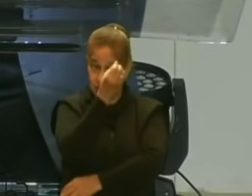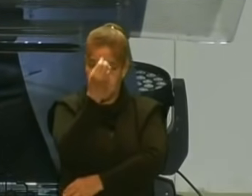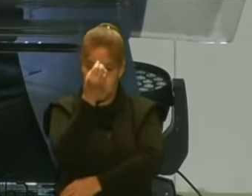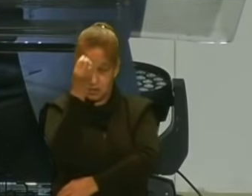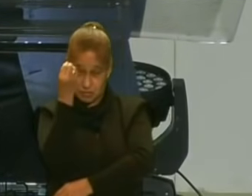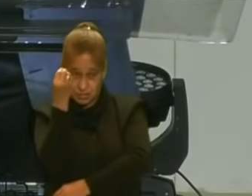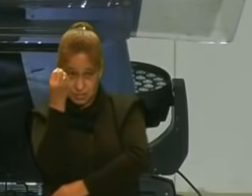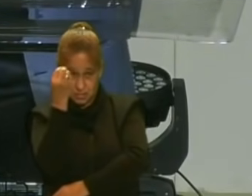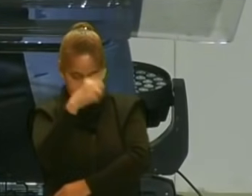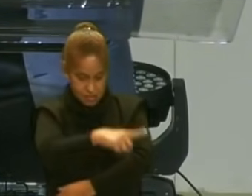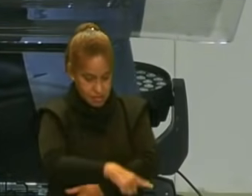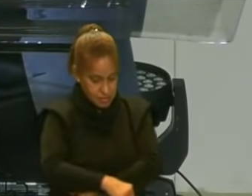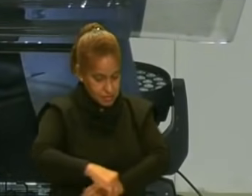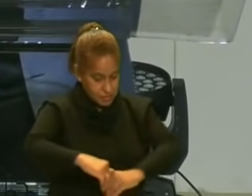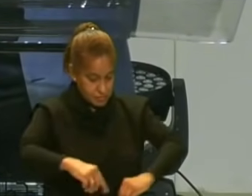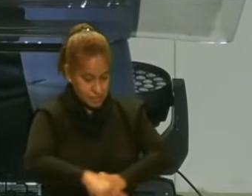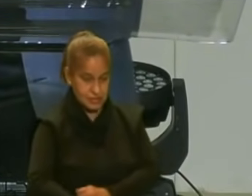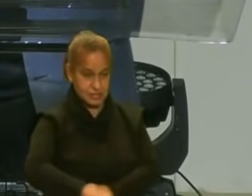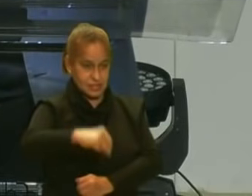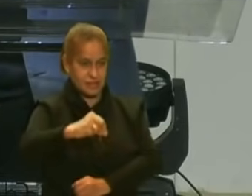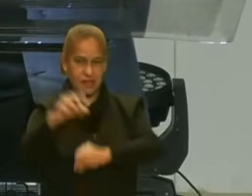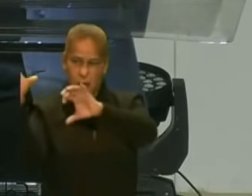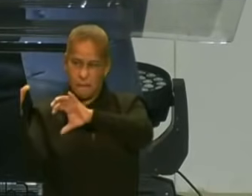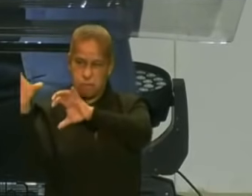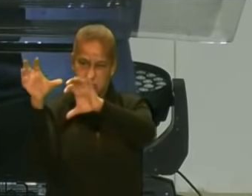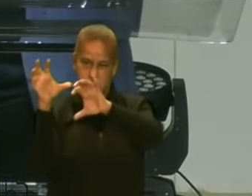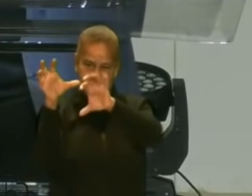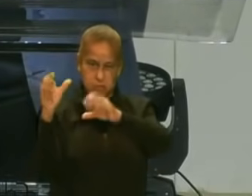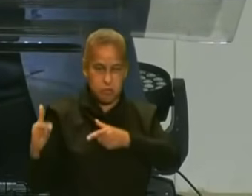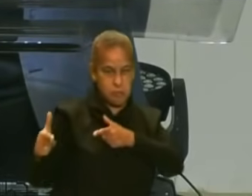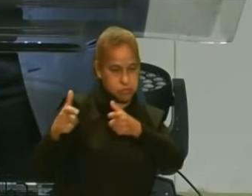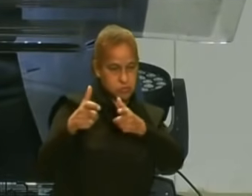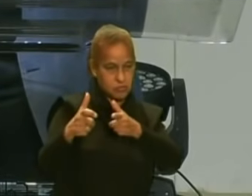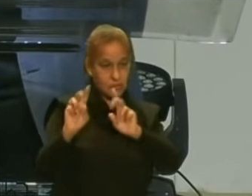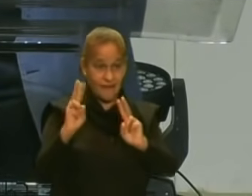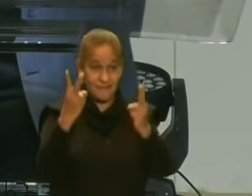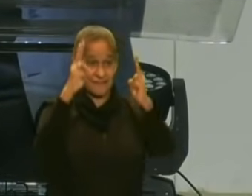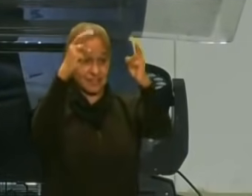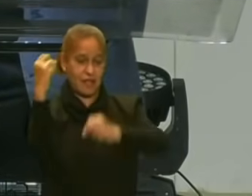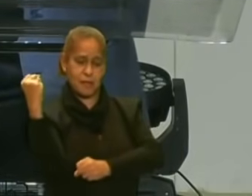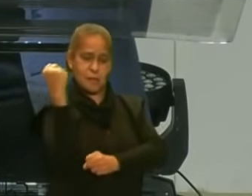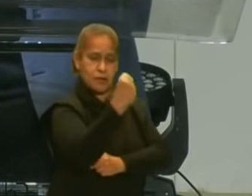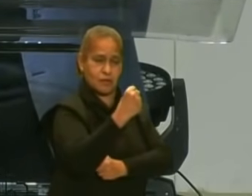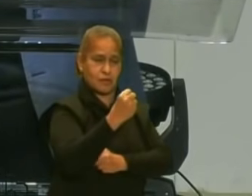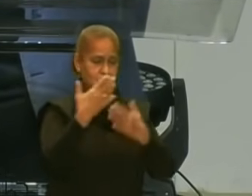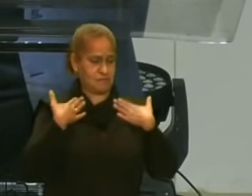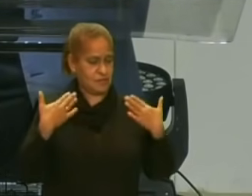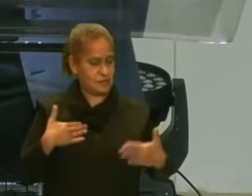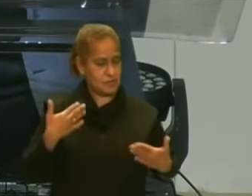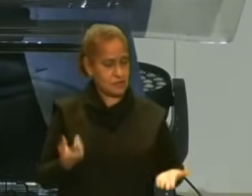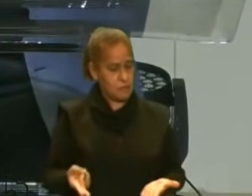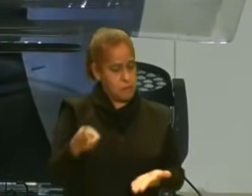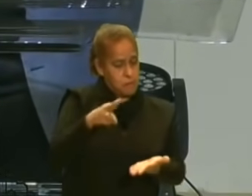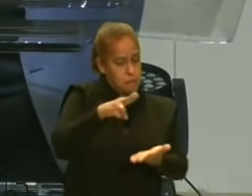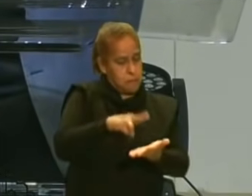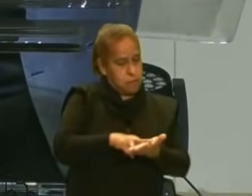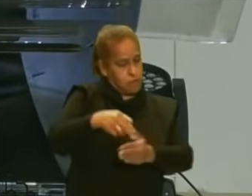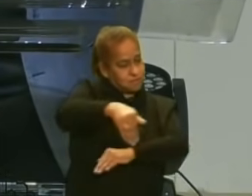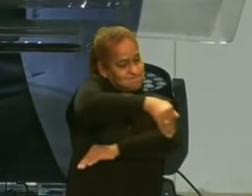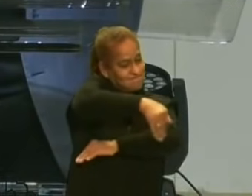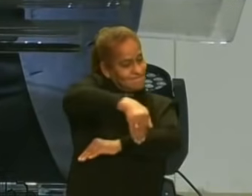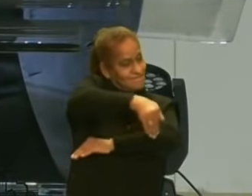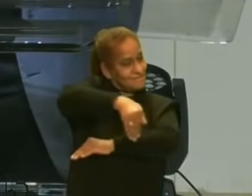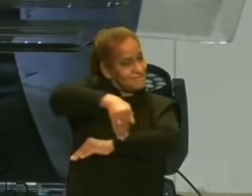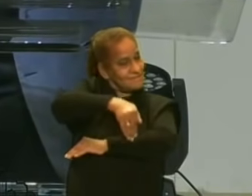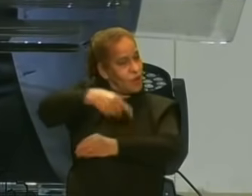que vem do abismo os atacará, irá vencê-los e matá-los. E os seus cadáveres ficarão expostos na rua